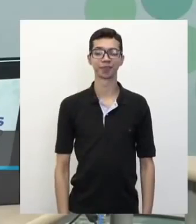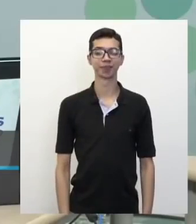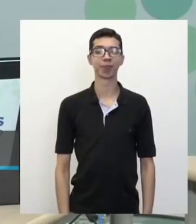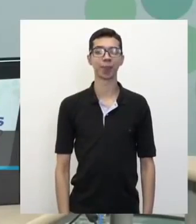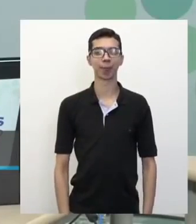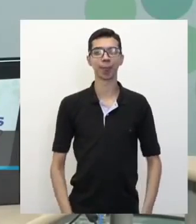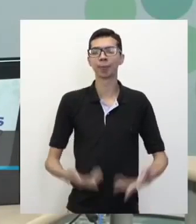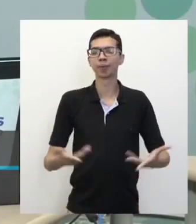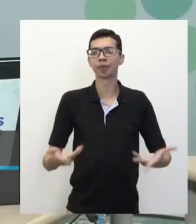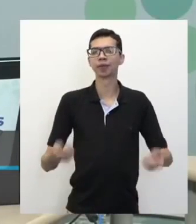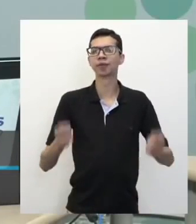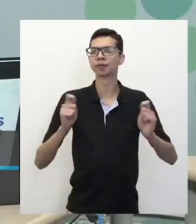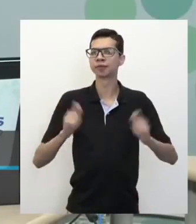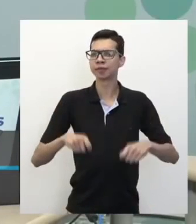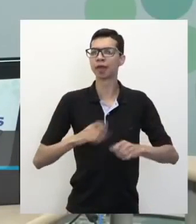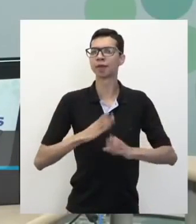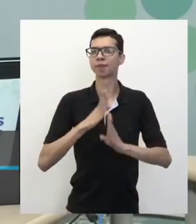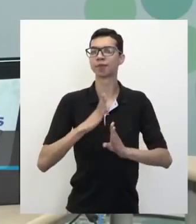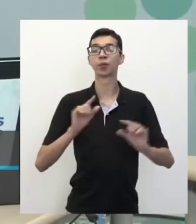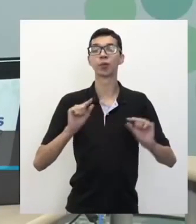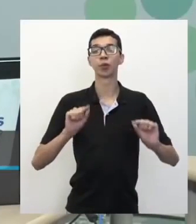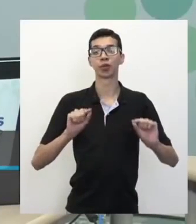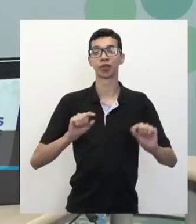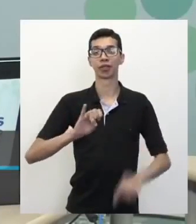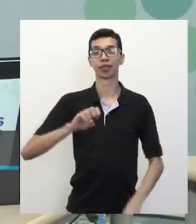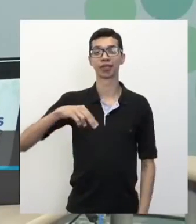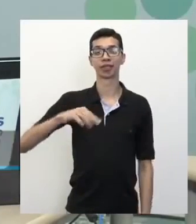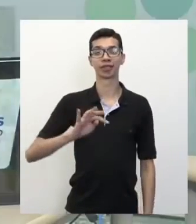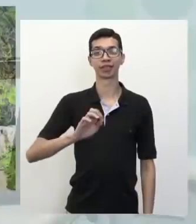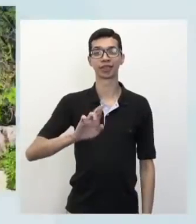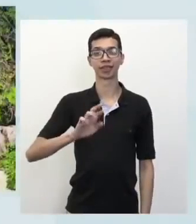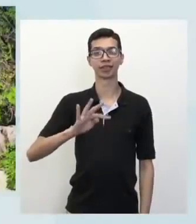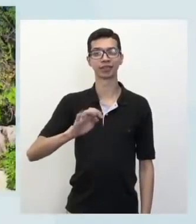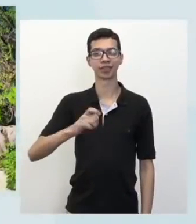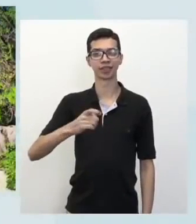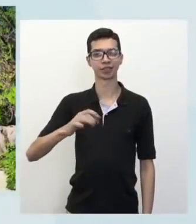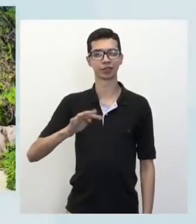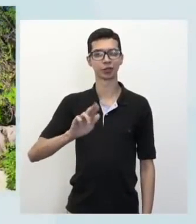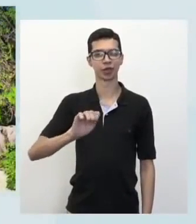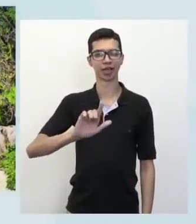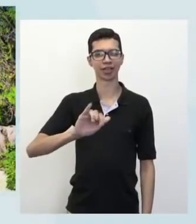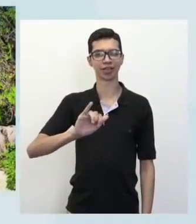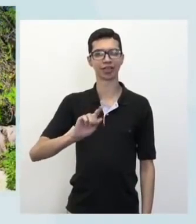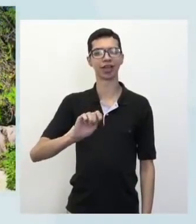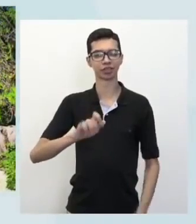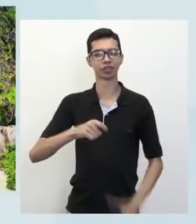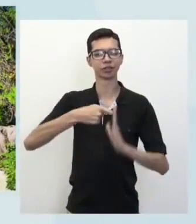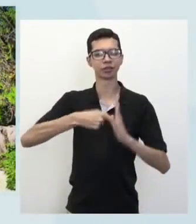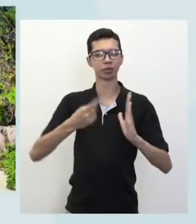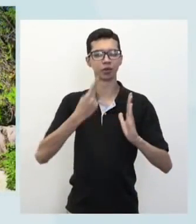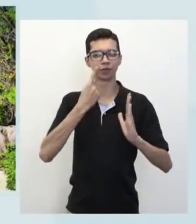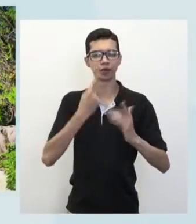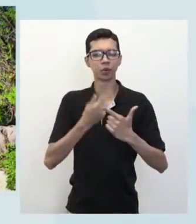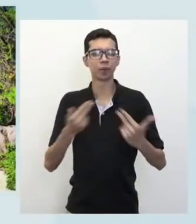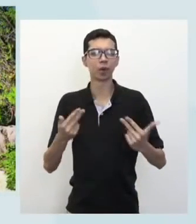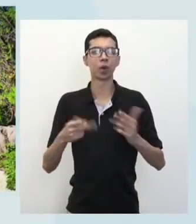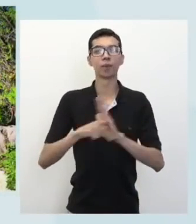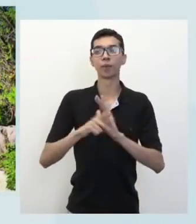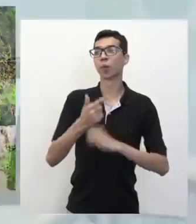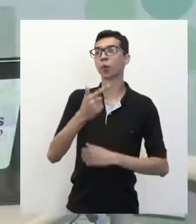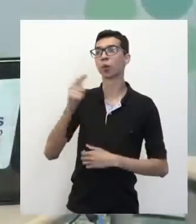possível identificar intertextualidade, gente? Você vê nesse texto alguma coisa de outros